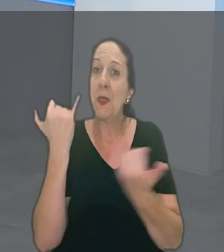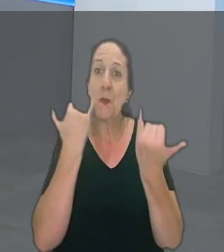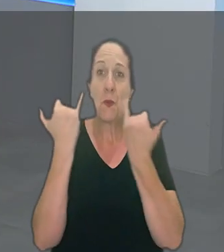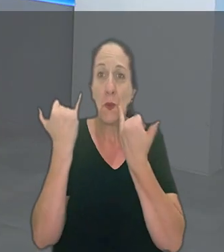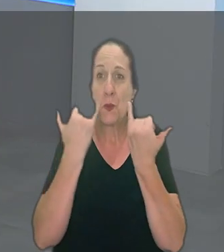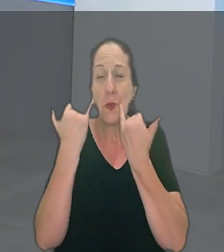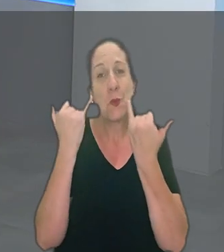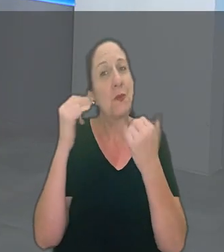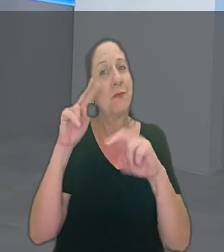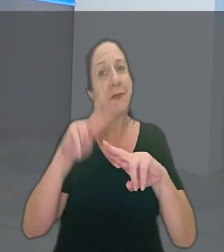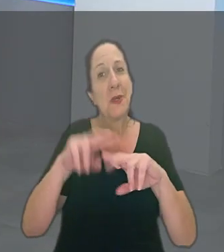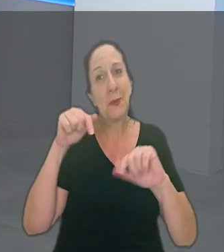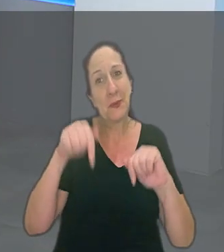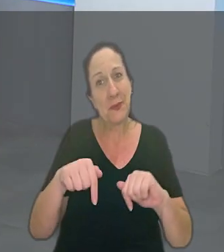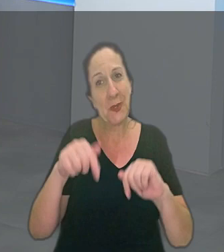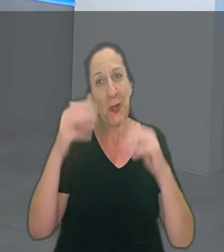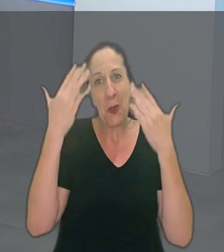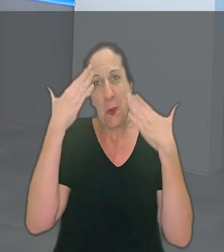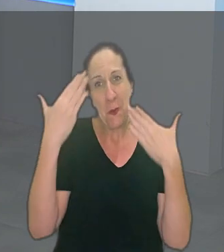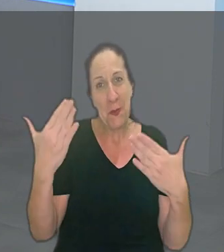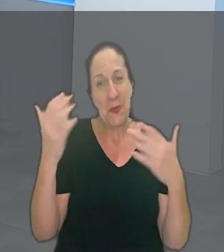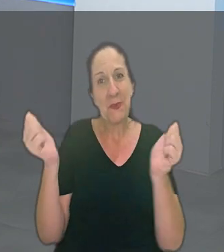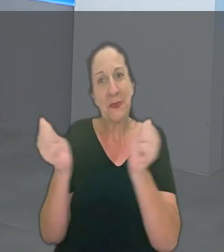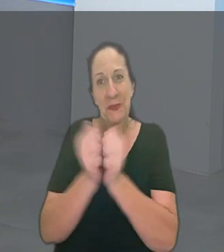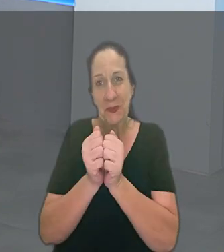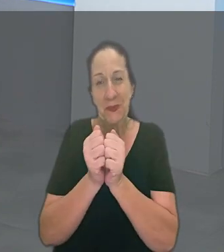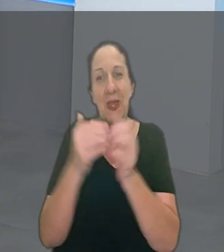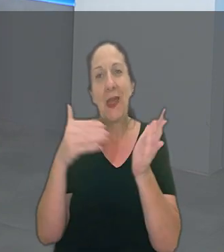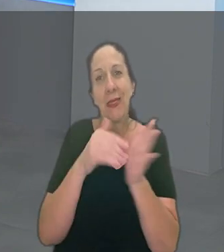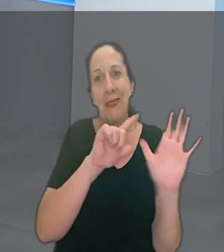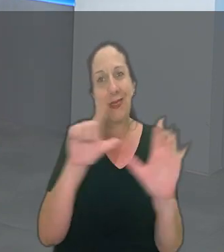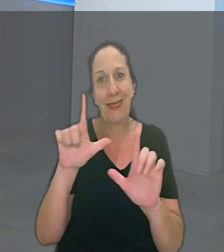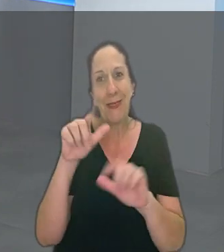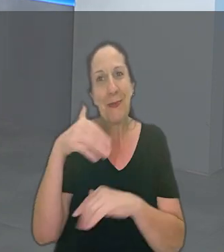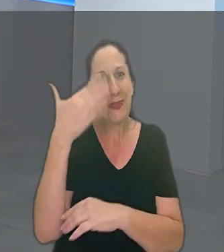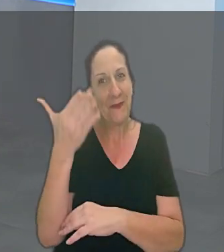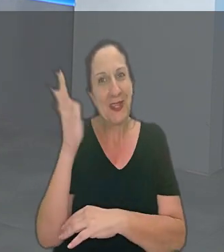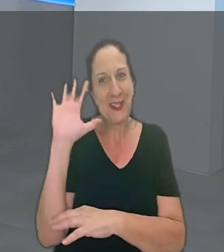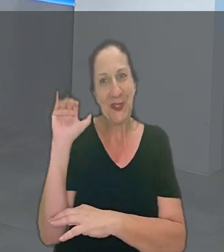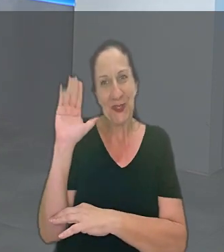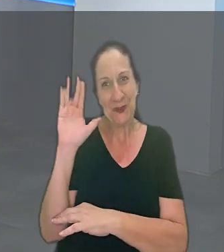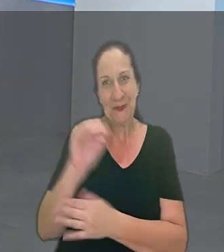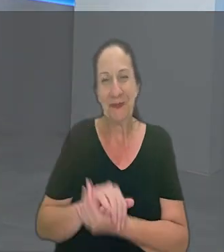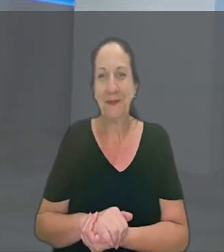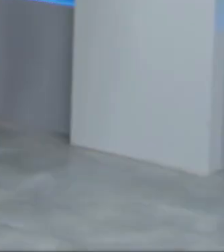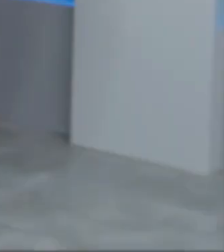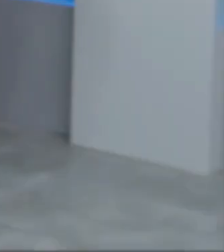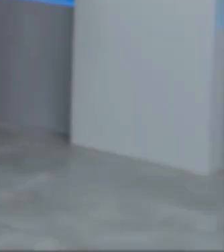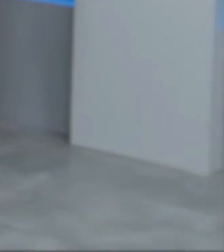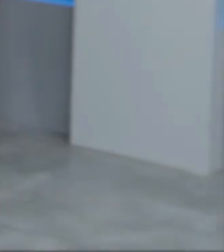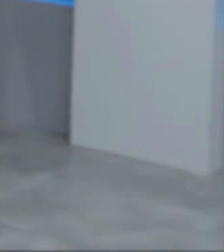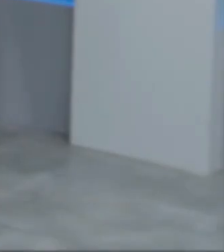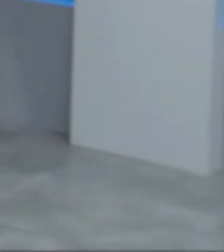Com essas informações, nós ficamos por aqui. Muito obrigada pela companhia e até semana que vem. Tchau!